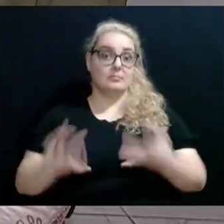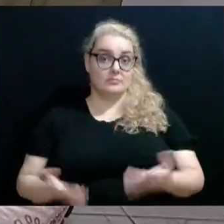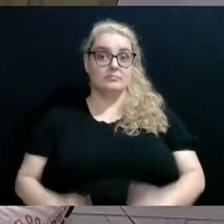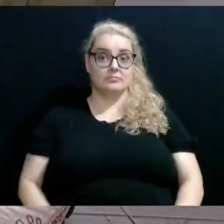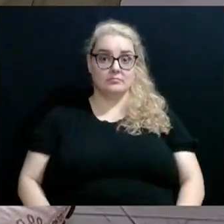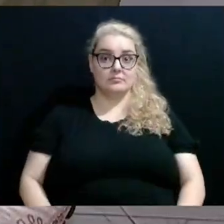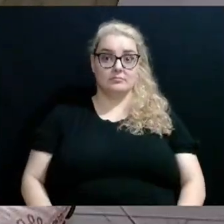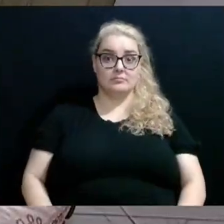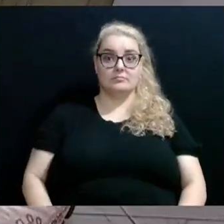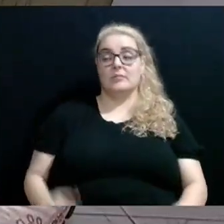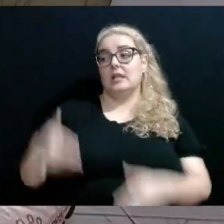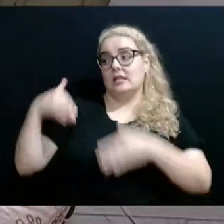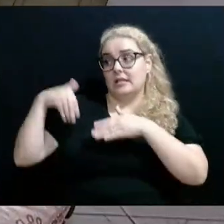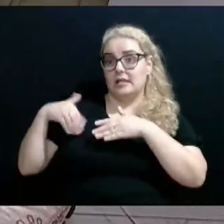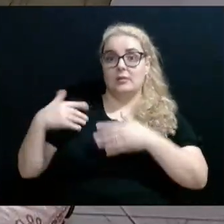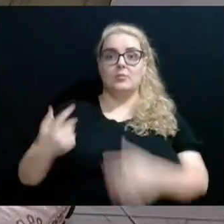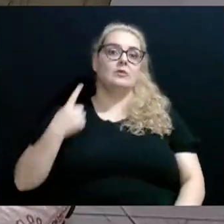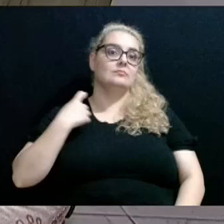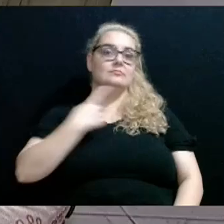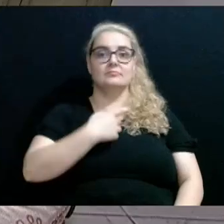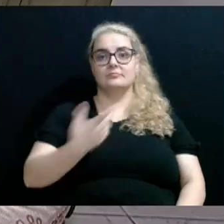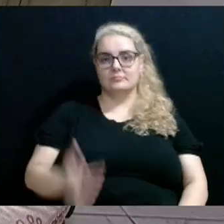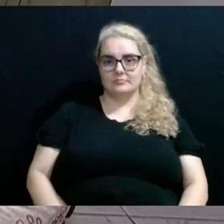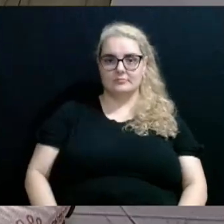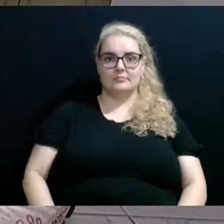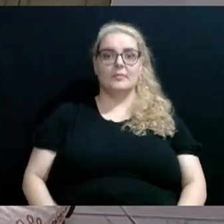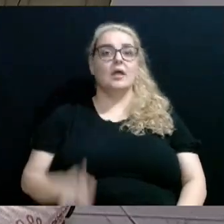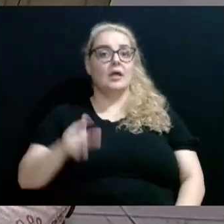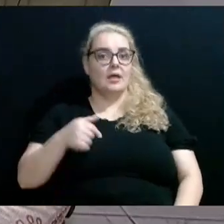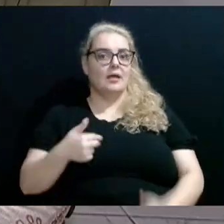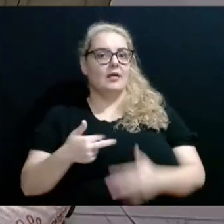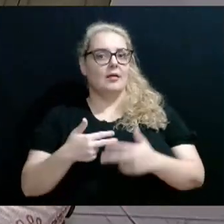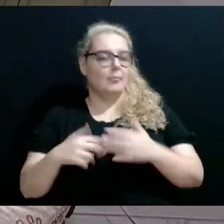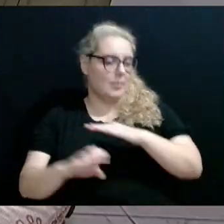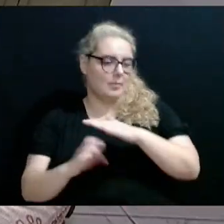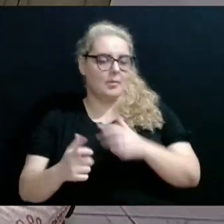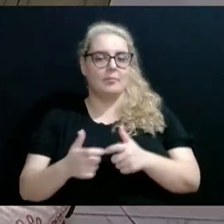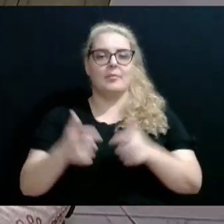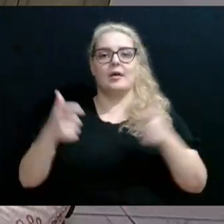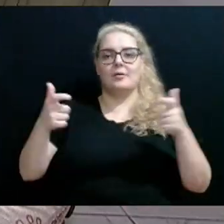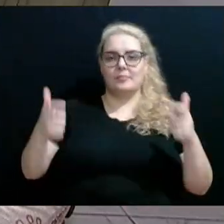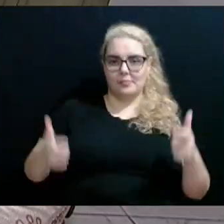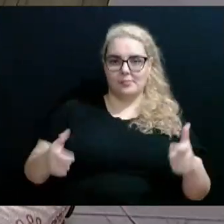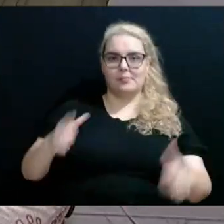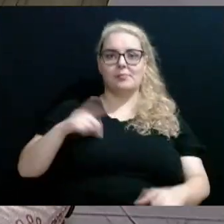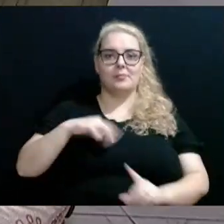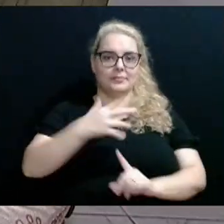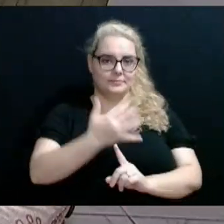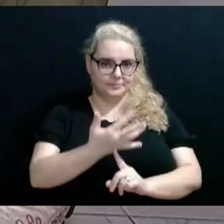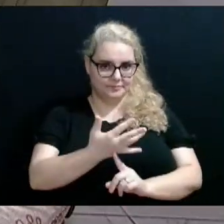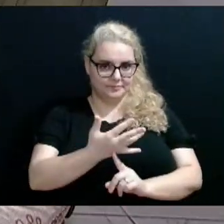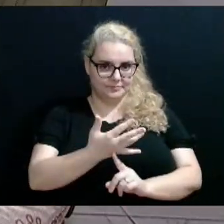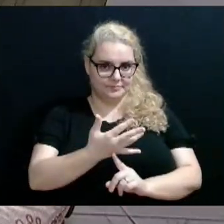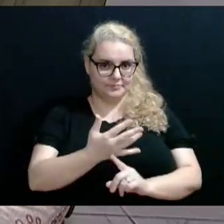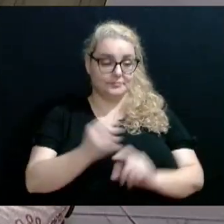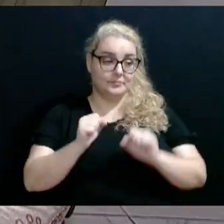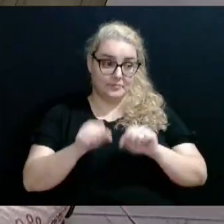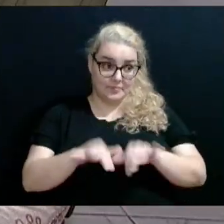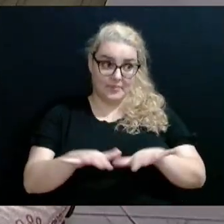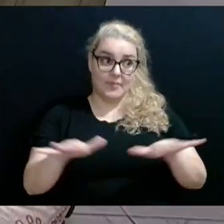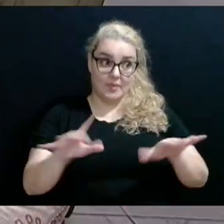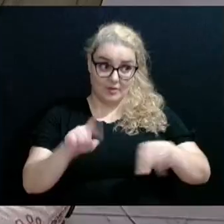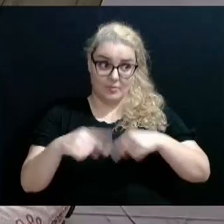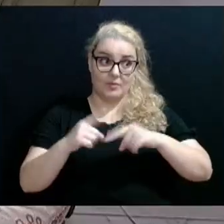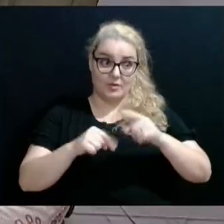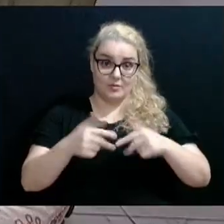na bolsa, né? Como Ou você seja, falou. é um negócio que hoje majoritariamente tem velas, mas que pode expandir para outros